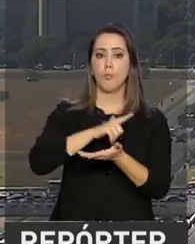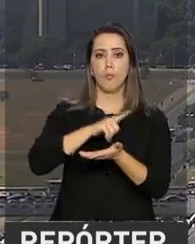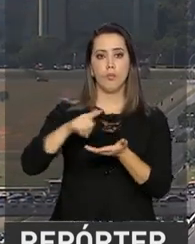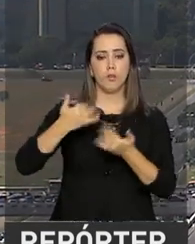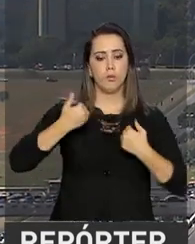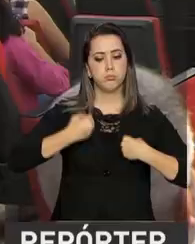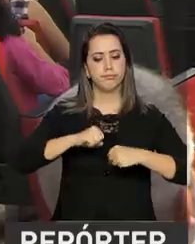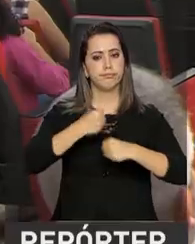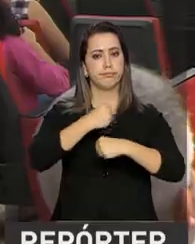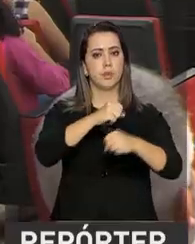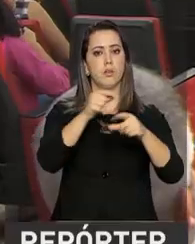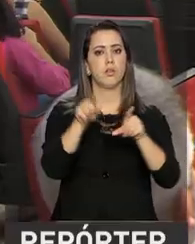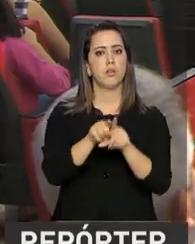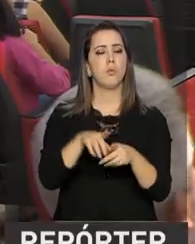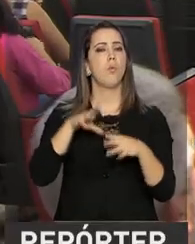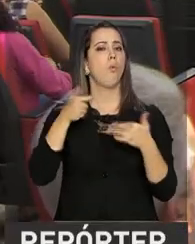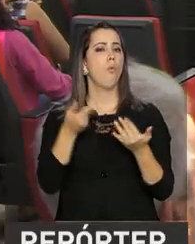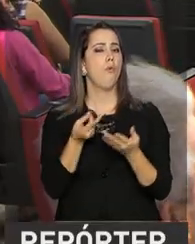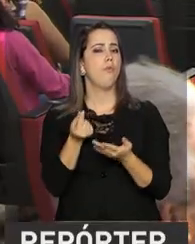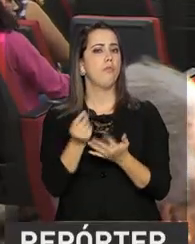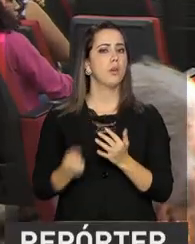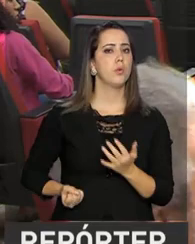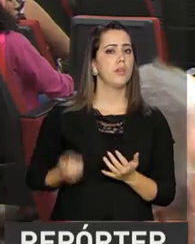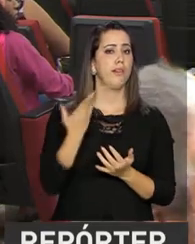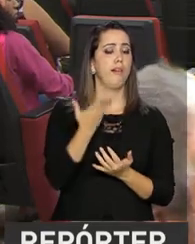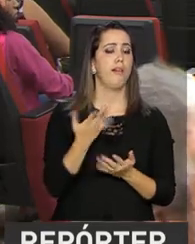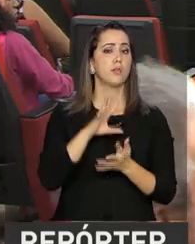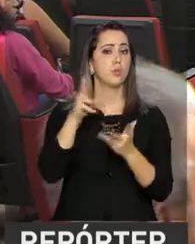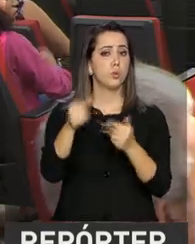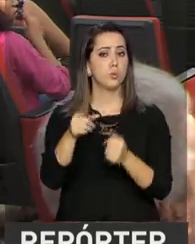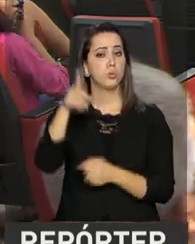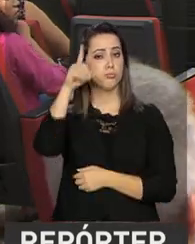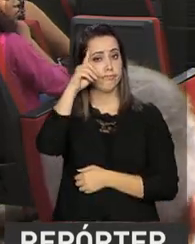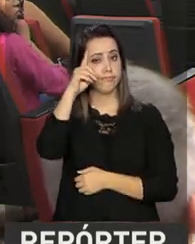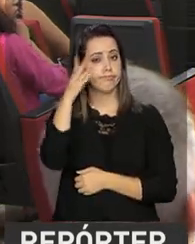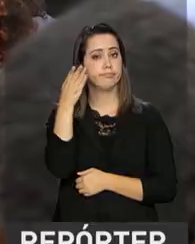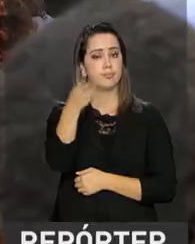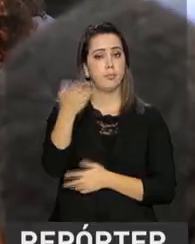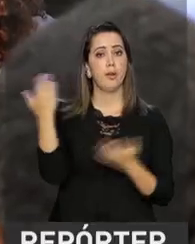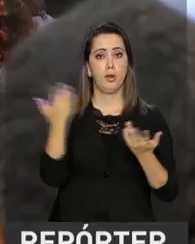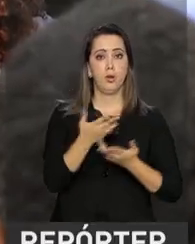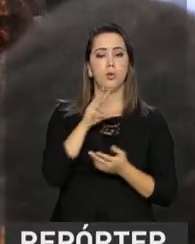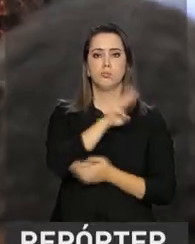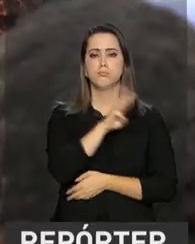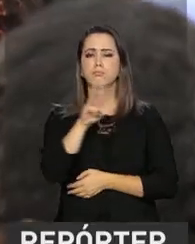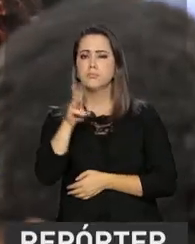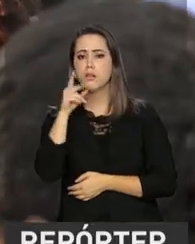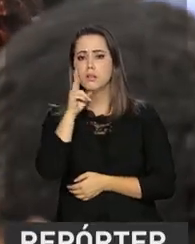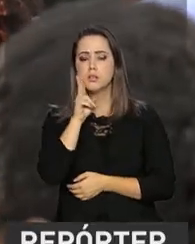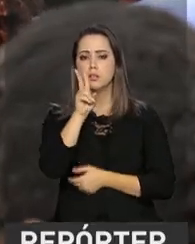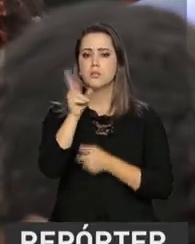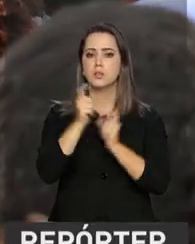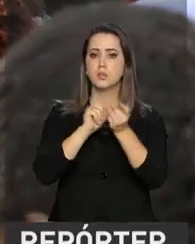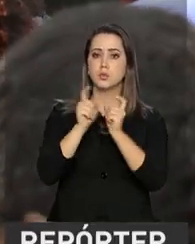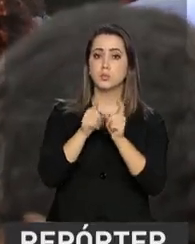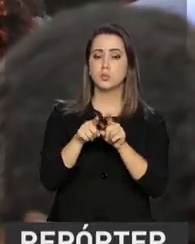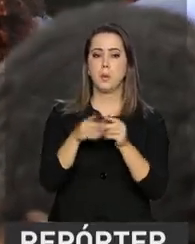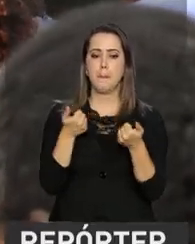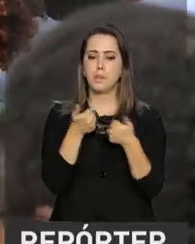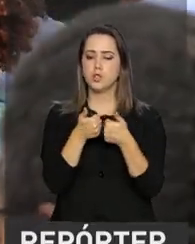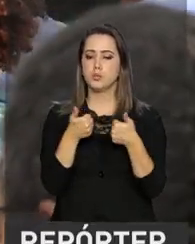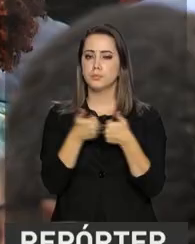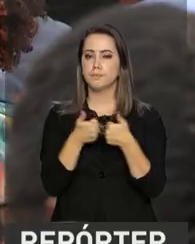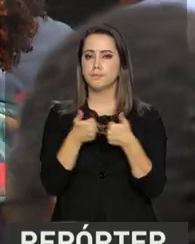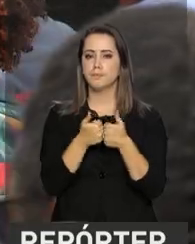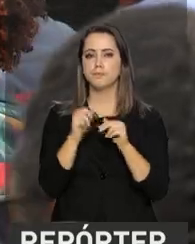aéreas agora com o portal do custeio lançado pelo governo federal a população e os gestores vão poder olhar de perto